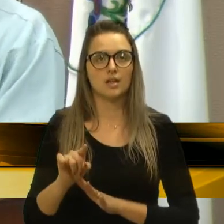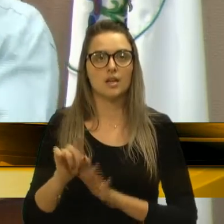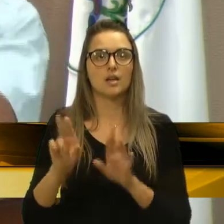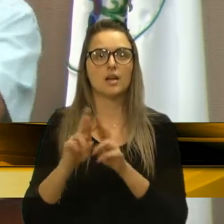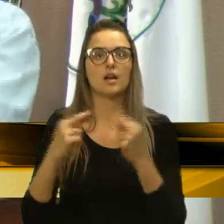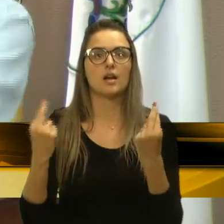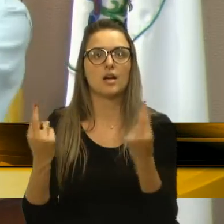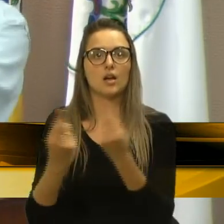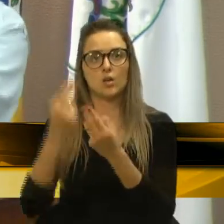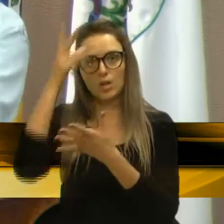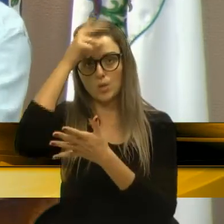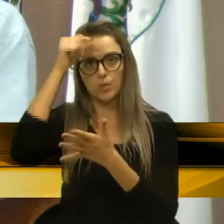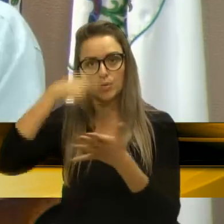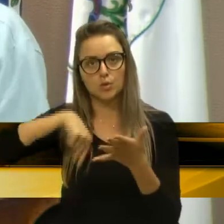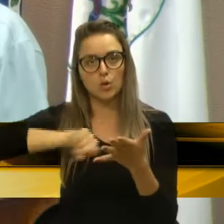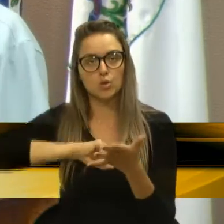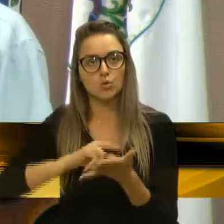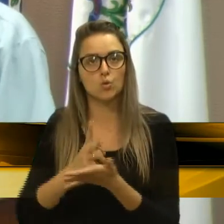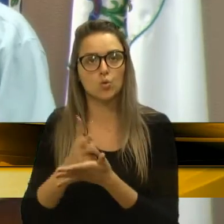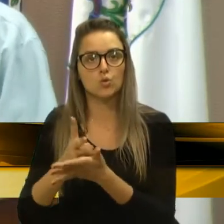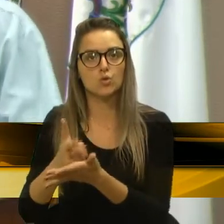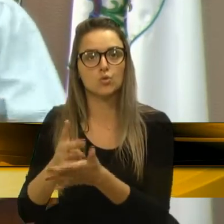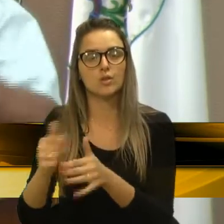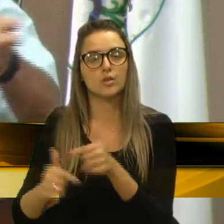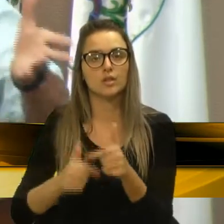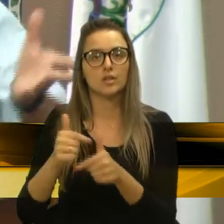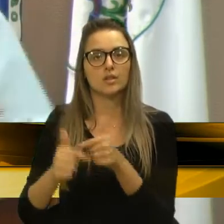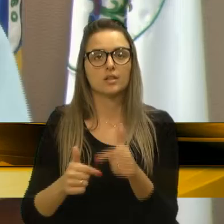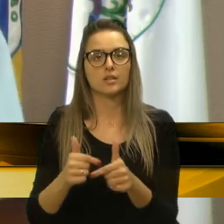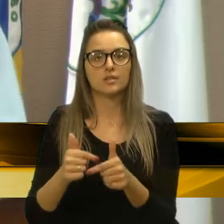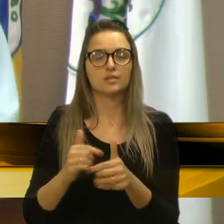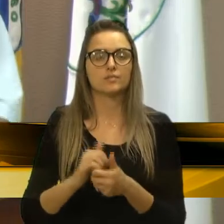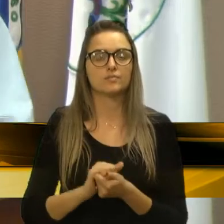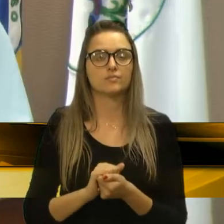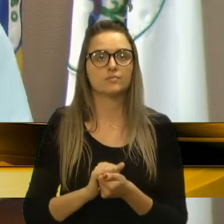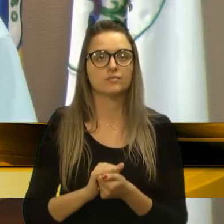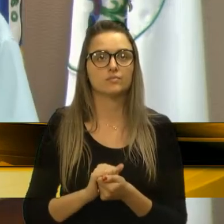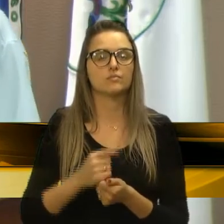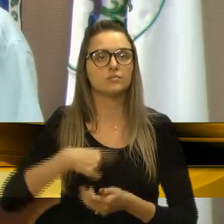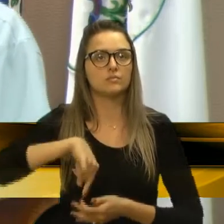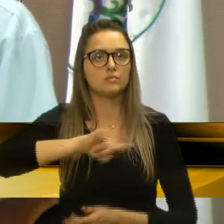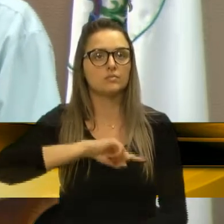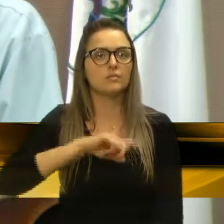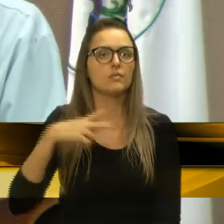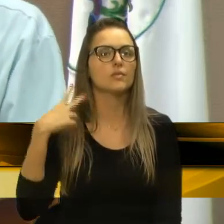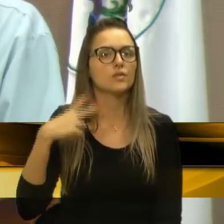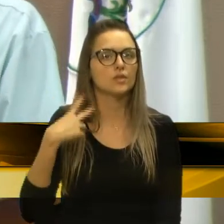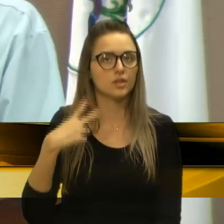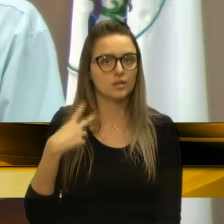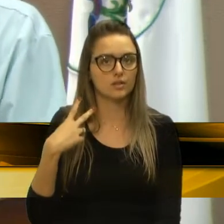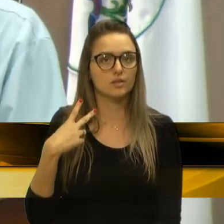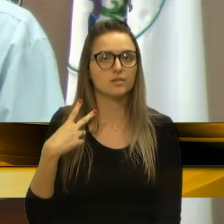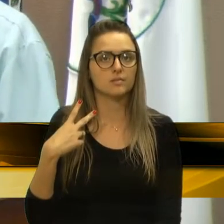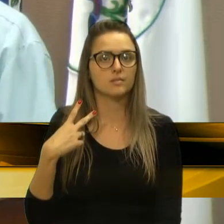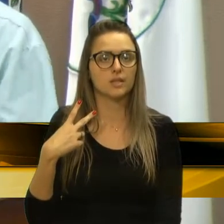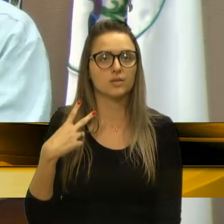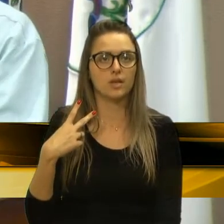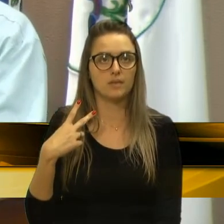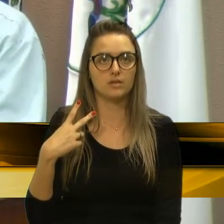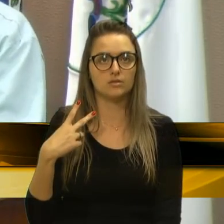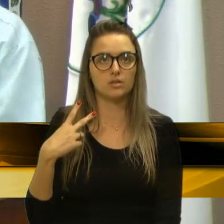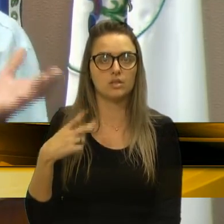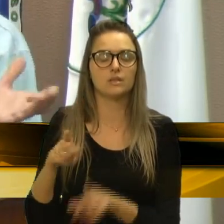e está continuando o nosso trabalho é vereador de kanaan como nós vereadores aqui comissões e como essa também é